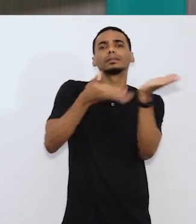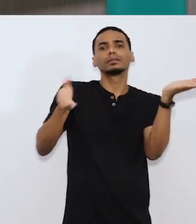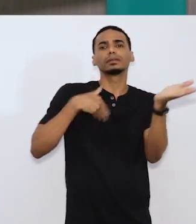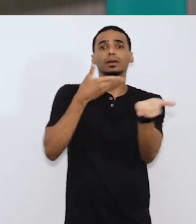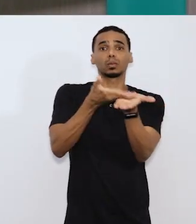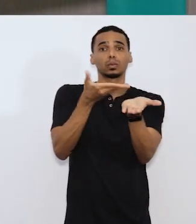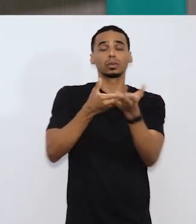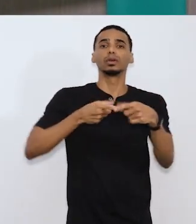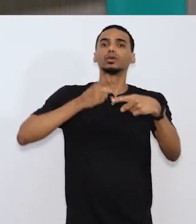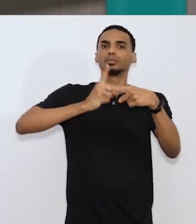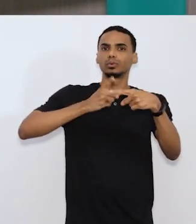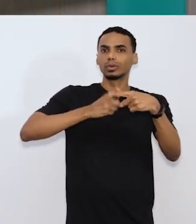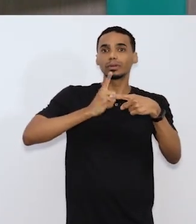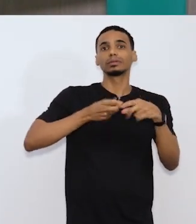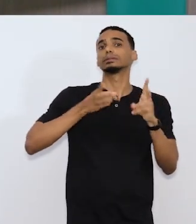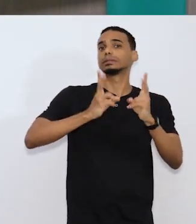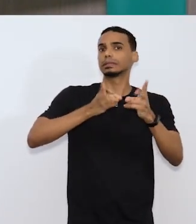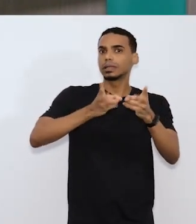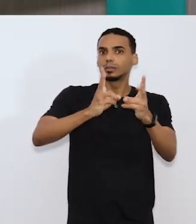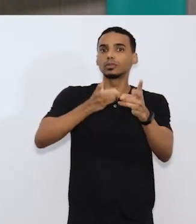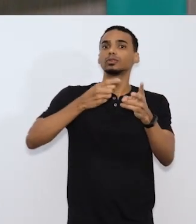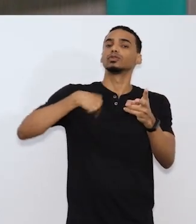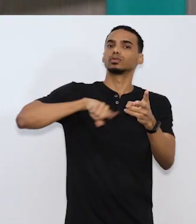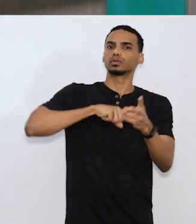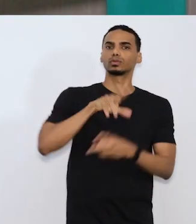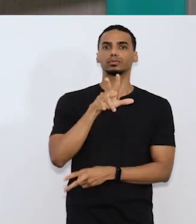próximas, porque a todo tempo nós estaremos